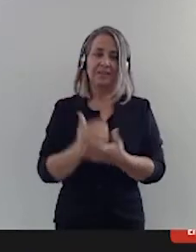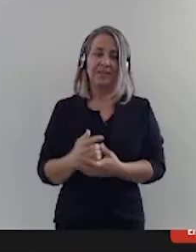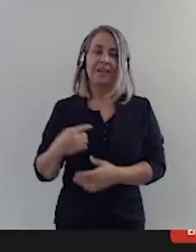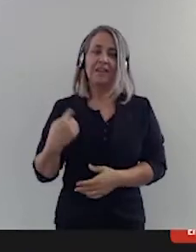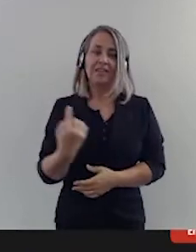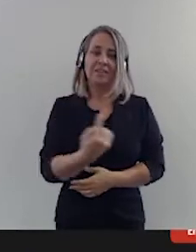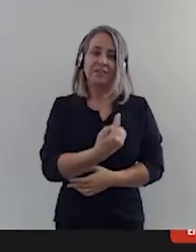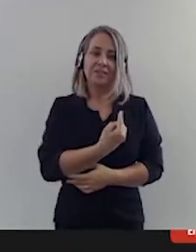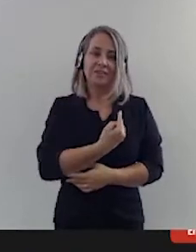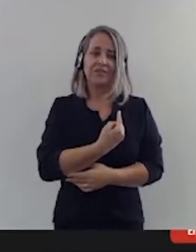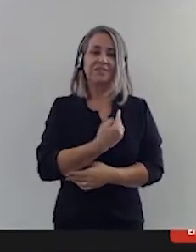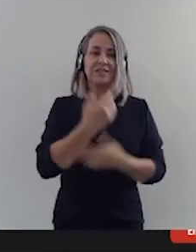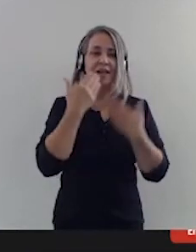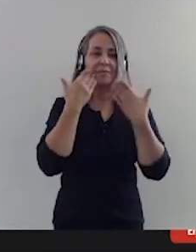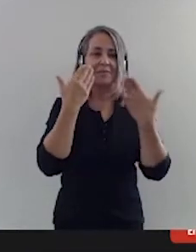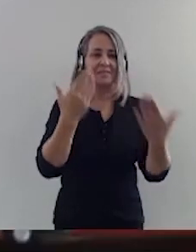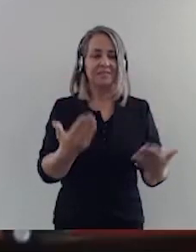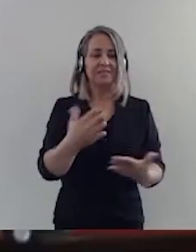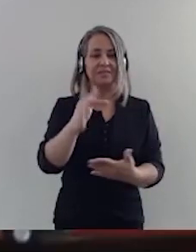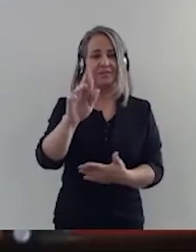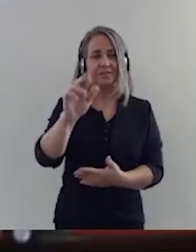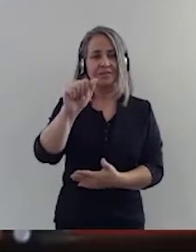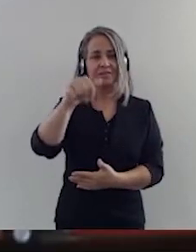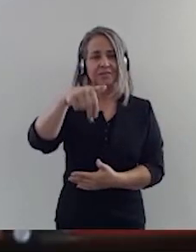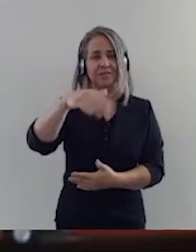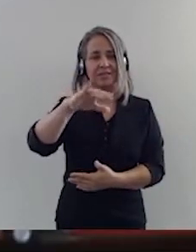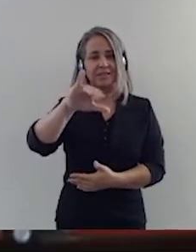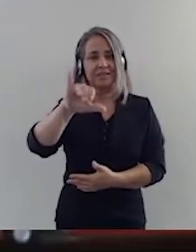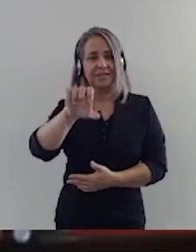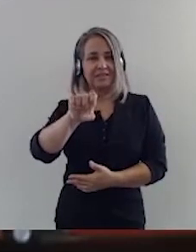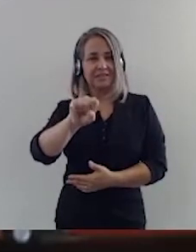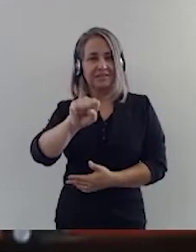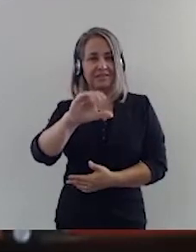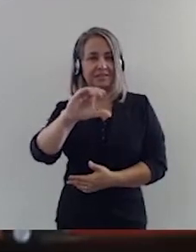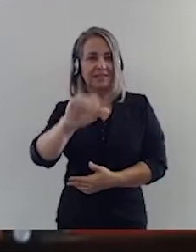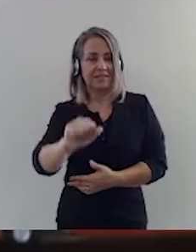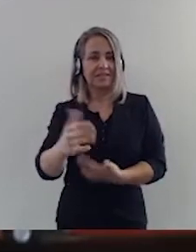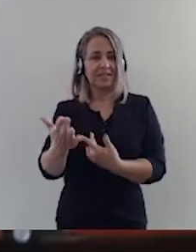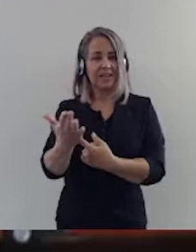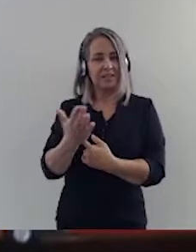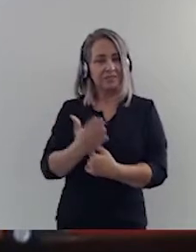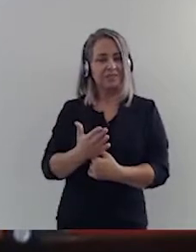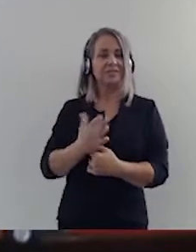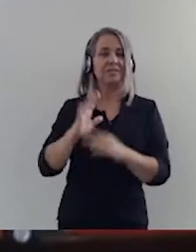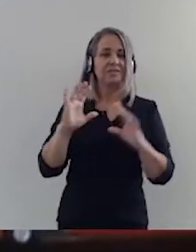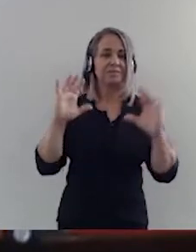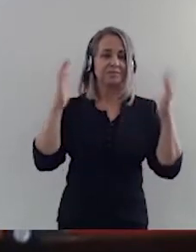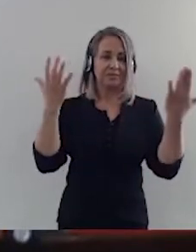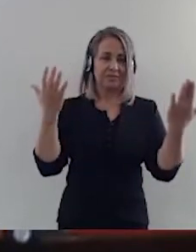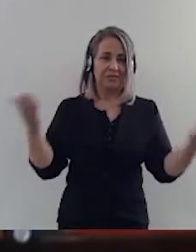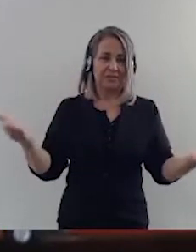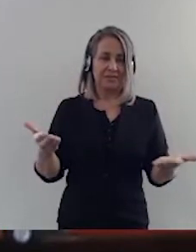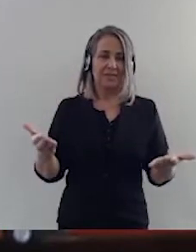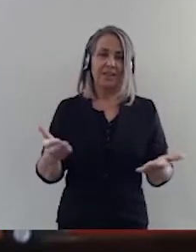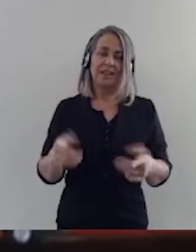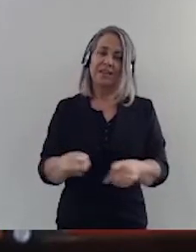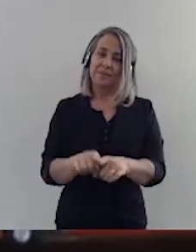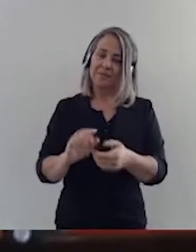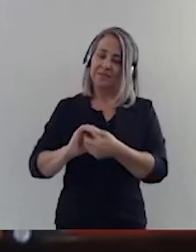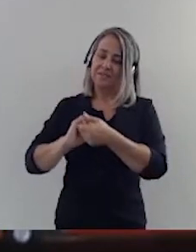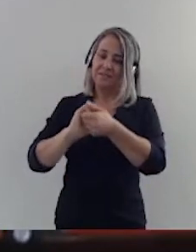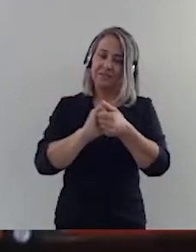nossa apresentadora Francisca, que nos tem dado uma enorme colaboração neste evento. Gostaria de fazer uma